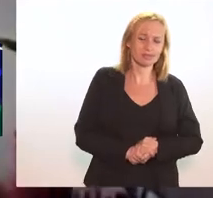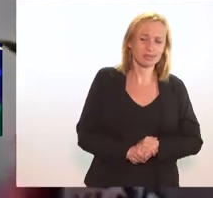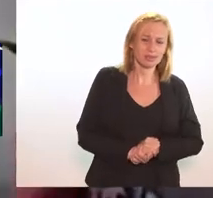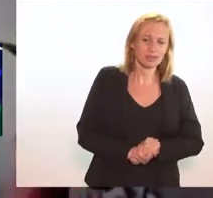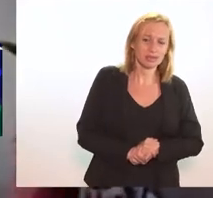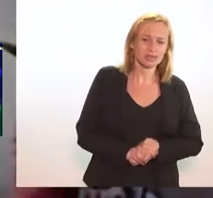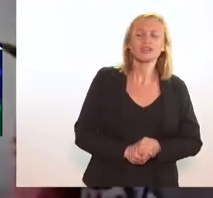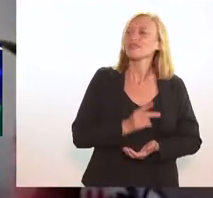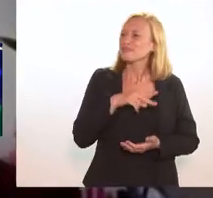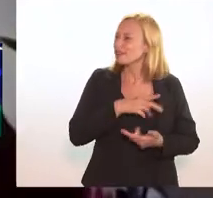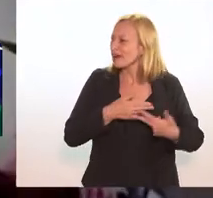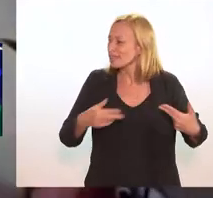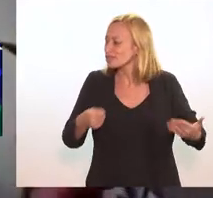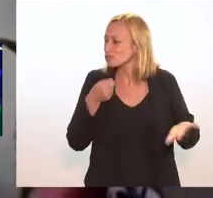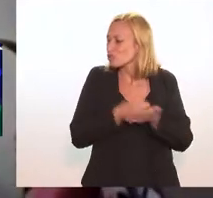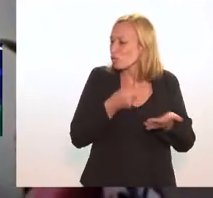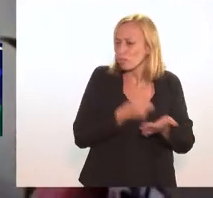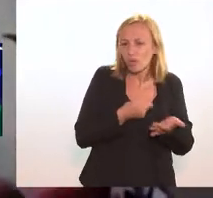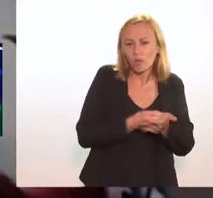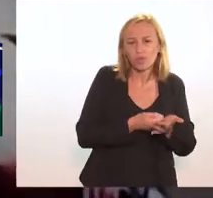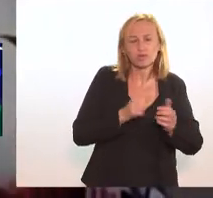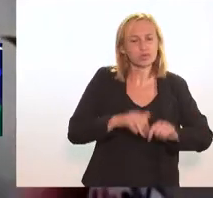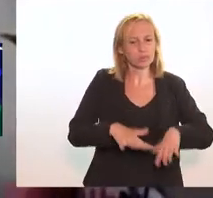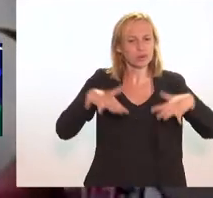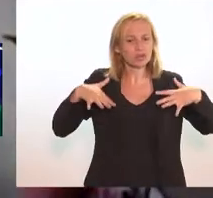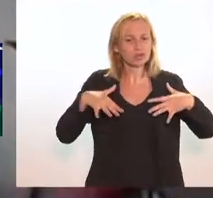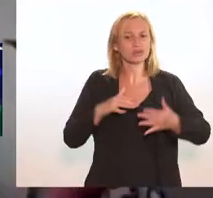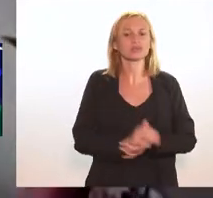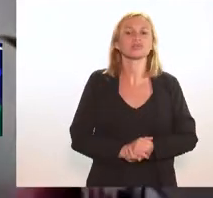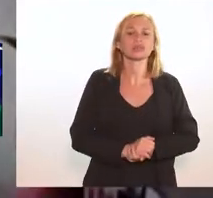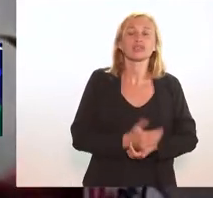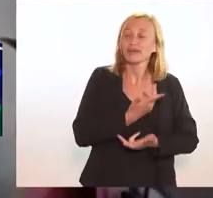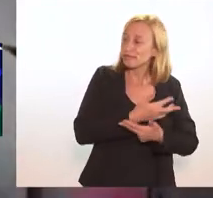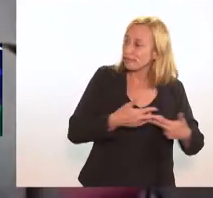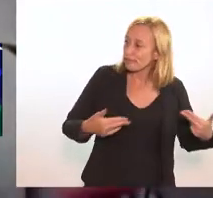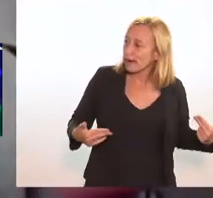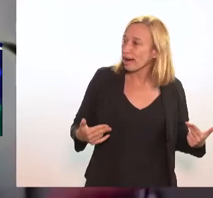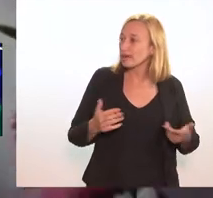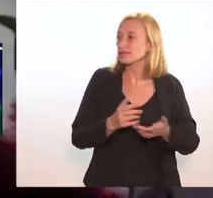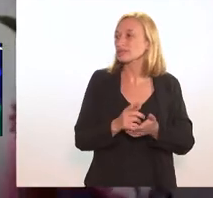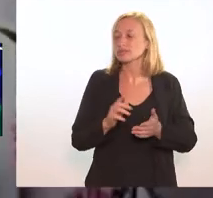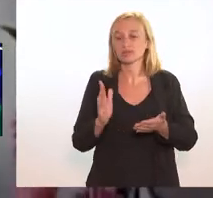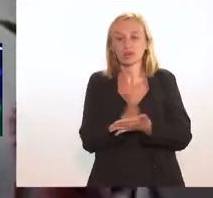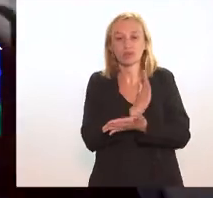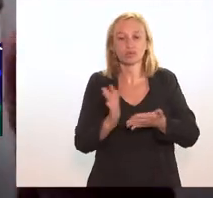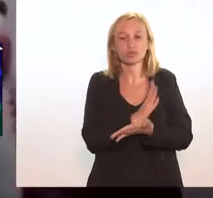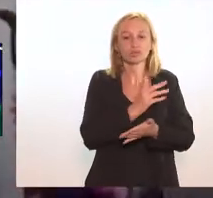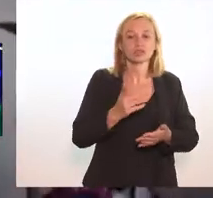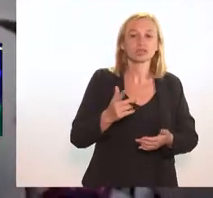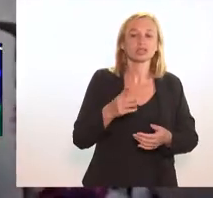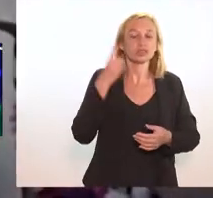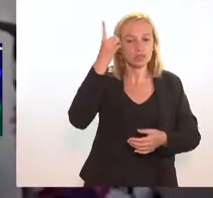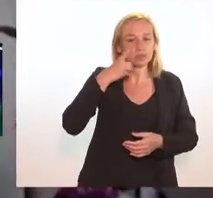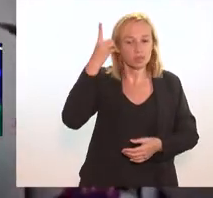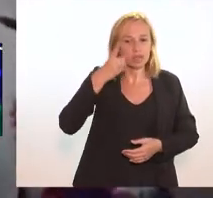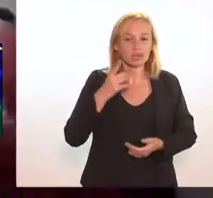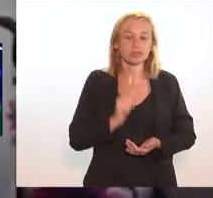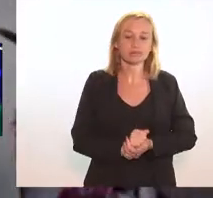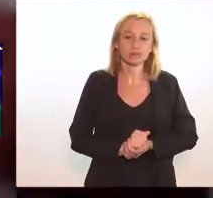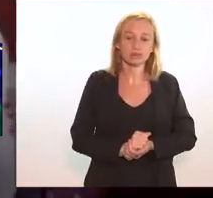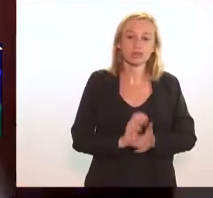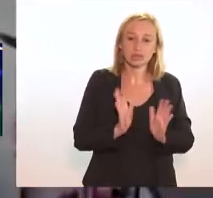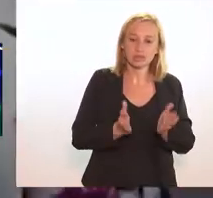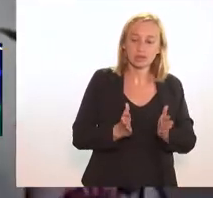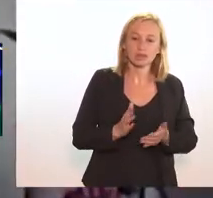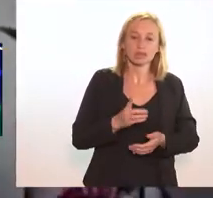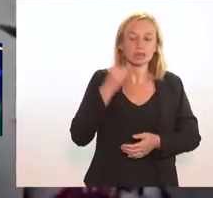por diversas vezes no plenário, cobrou em conversas individuais com alguns deputados, e eu estou aqui me solidarizando aos deputados Luiz Paulo, que realmente